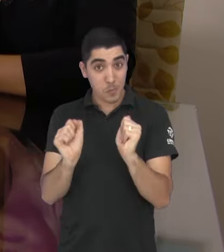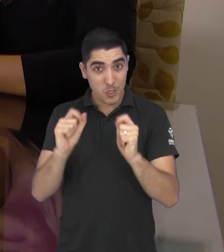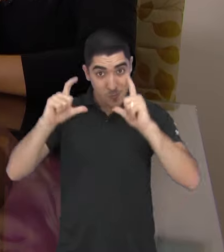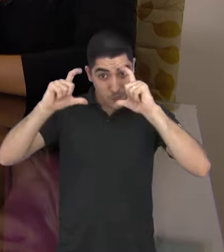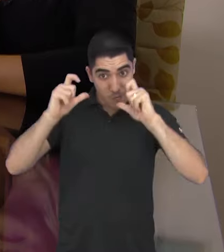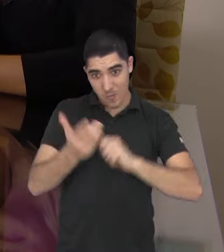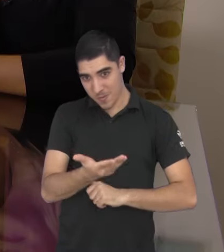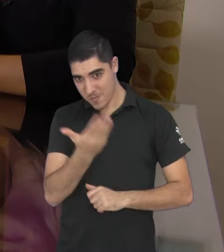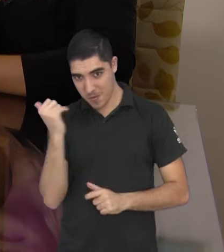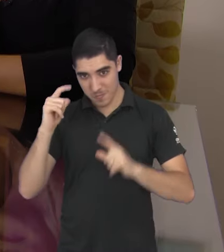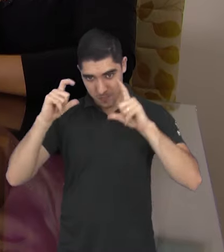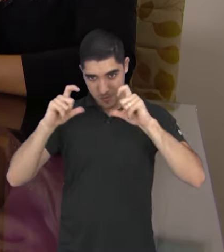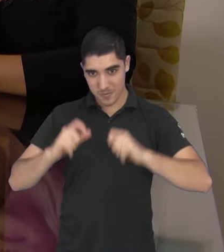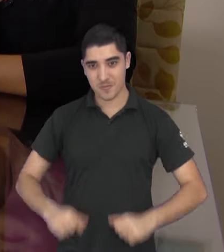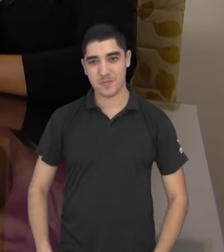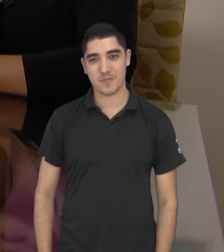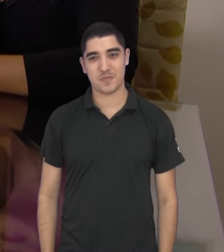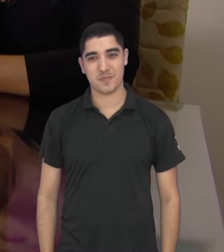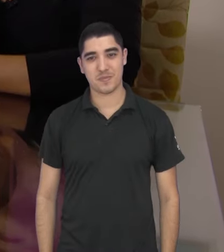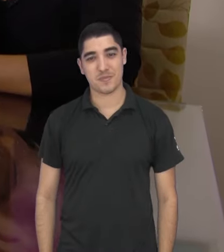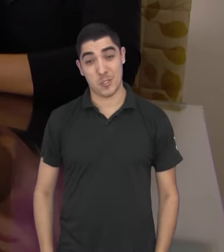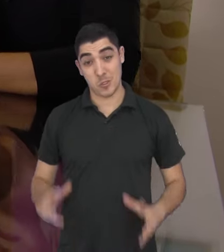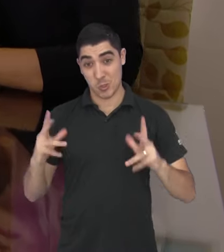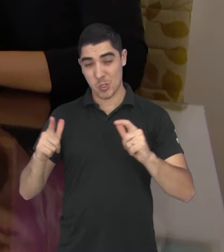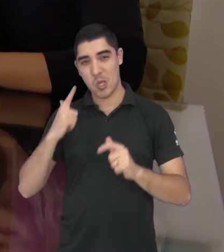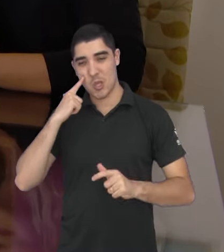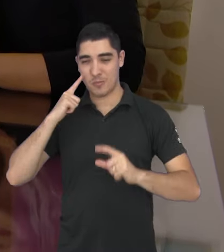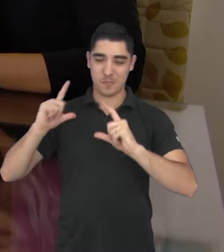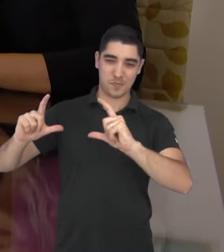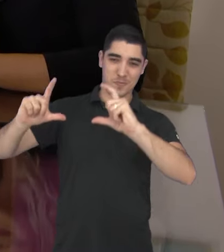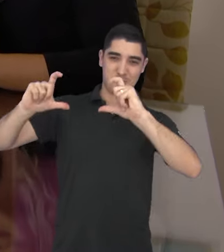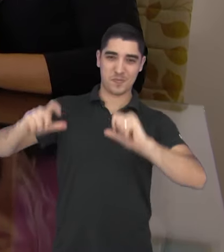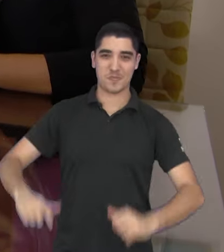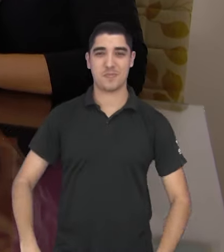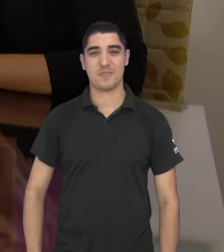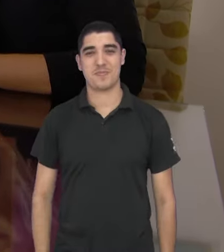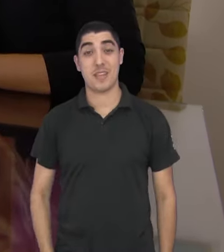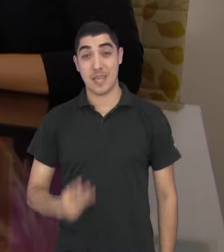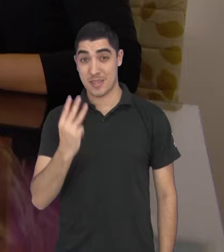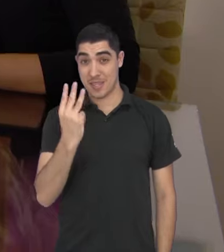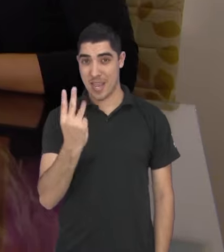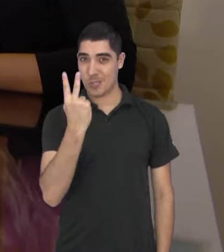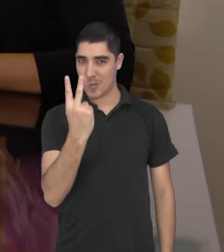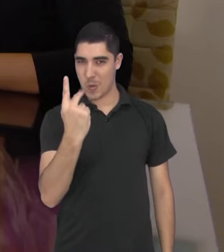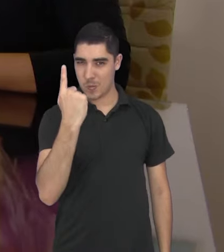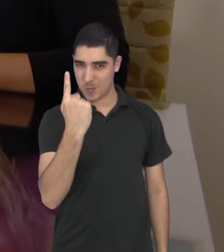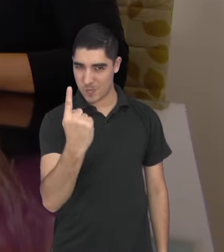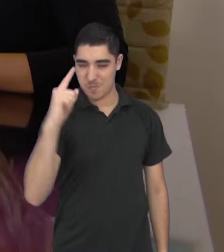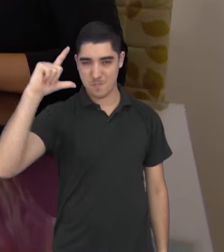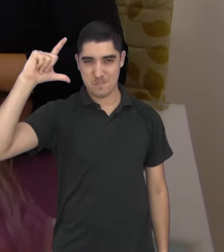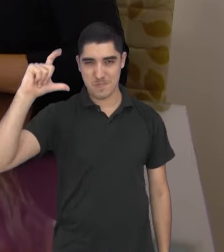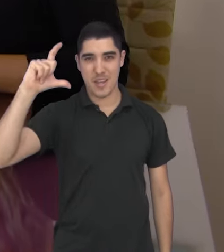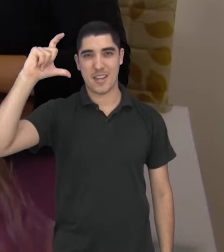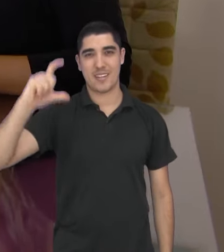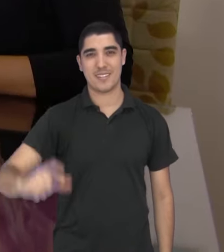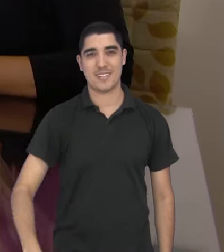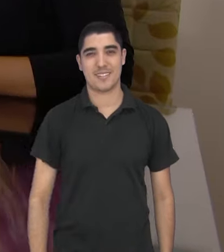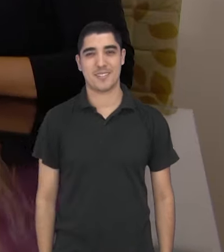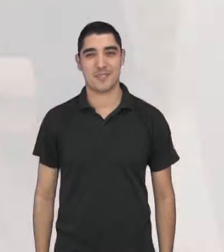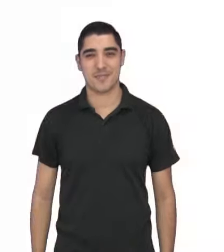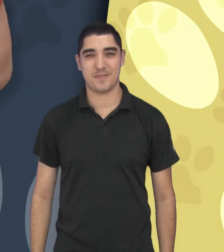fazer uma foto para registrar o momento? Então todo mundo olha aqui pra mim. 3, 2,